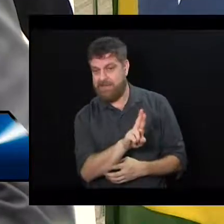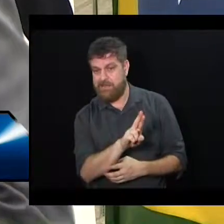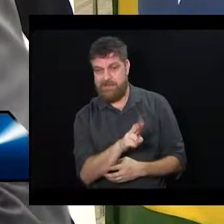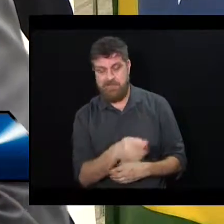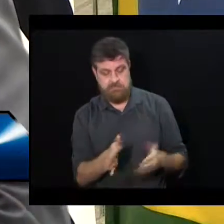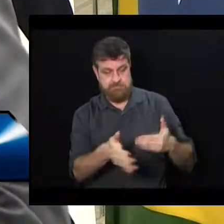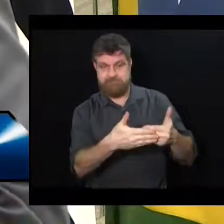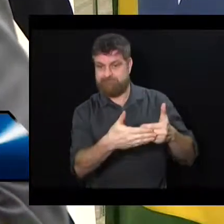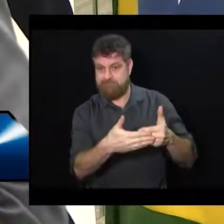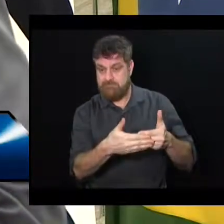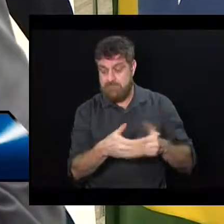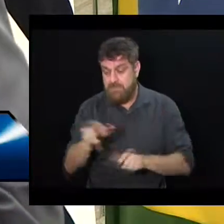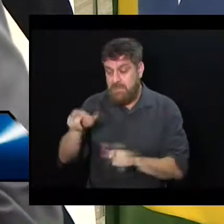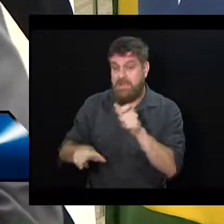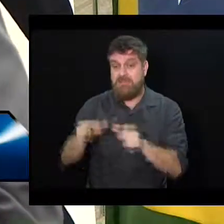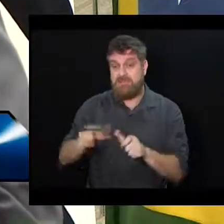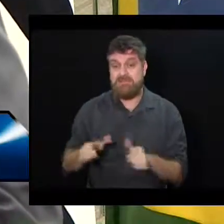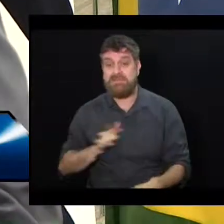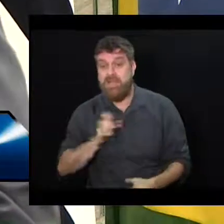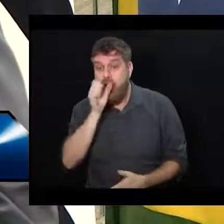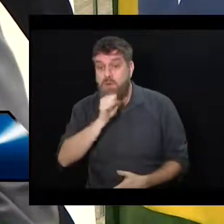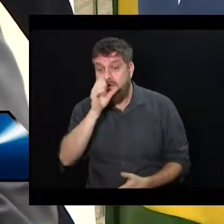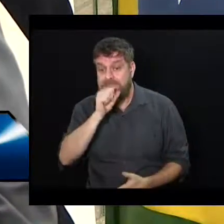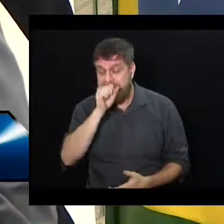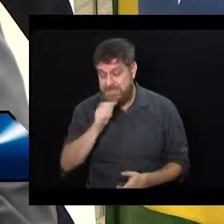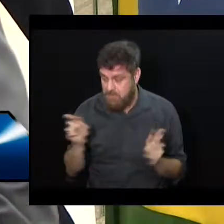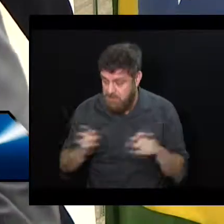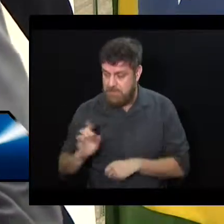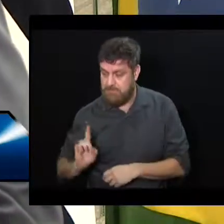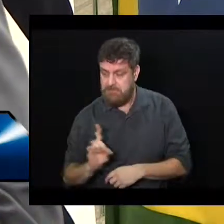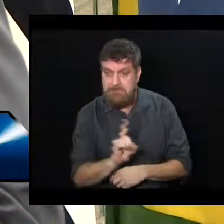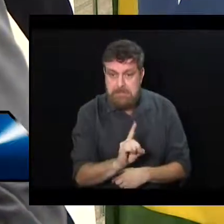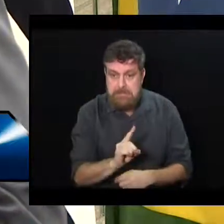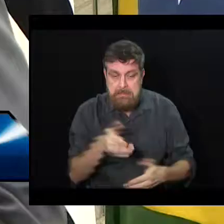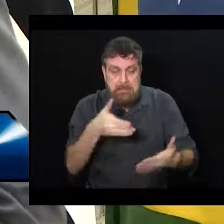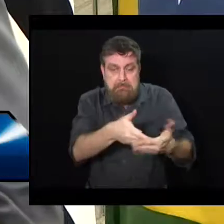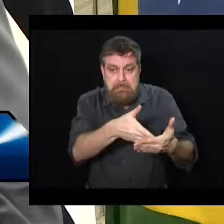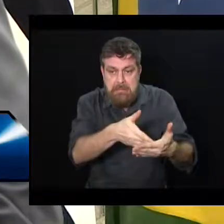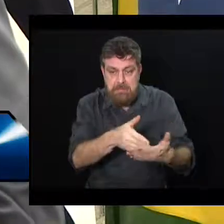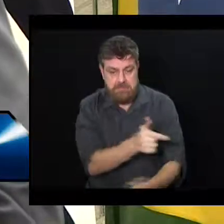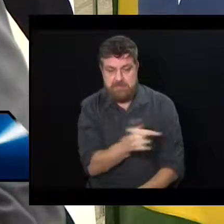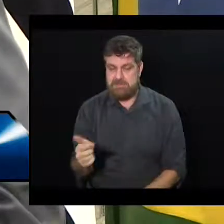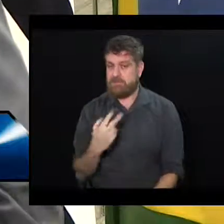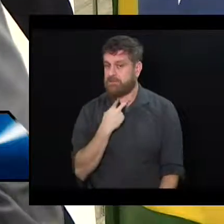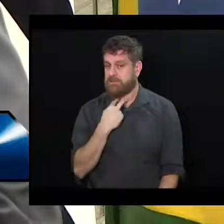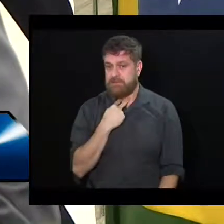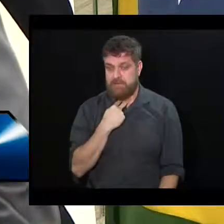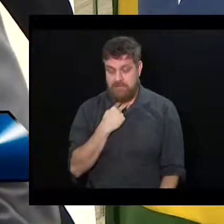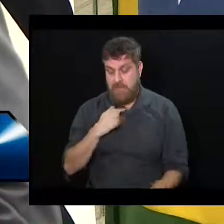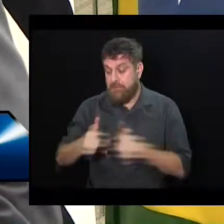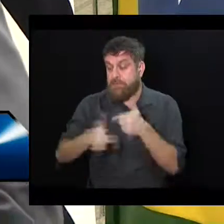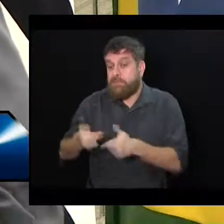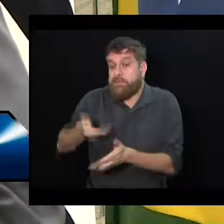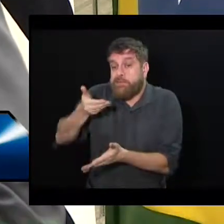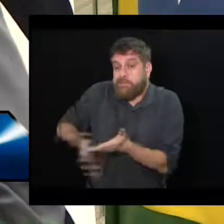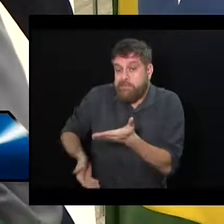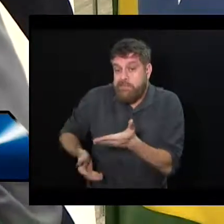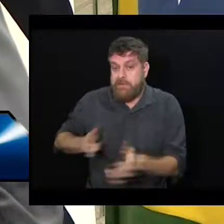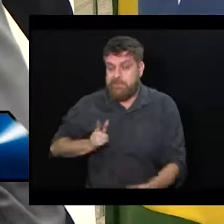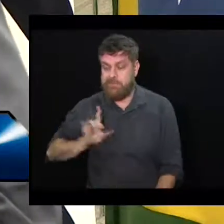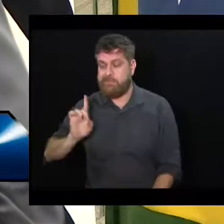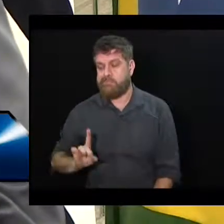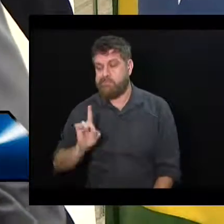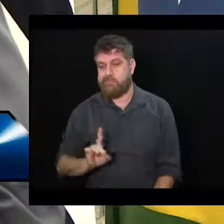sábado. E muitas pessoas têm o sábado para fazer isso, não tem a semana. Tem pessoas que perdem o dia de serviço para